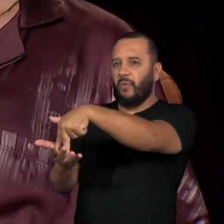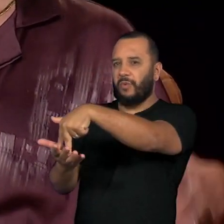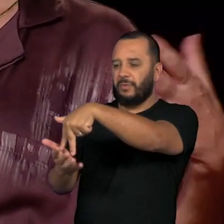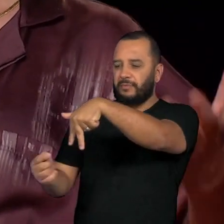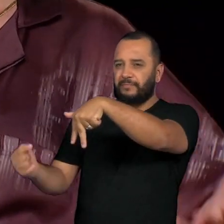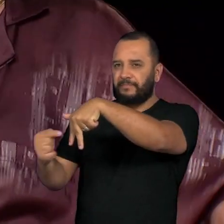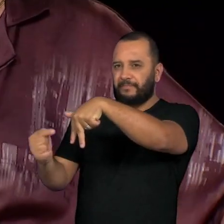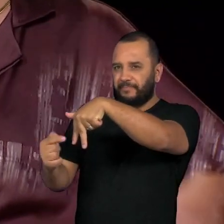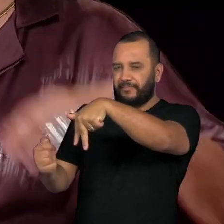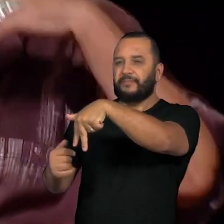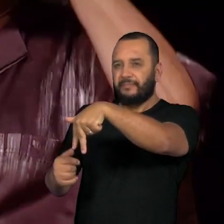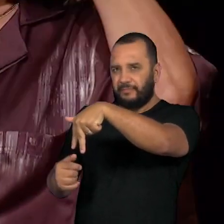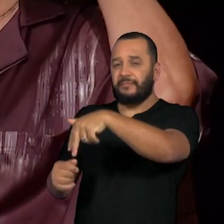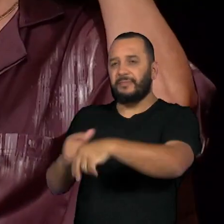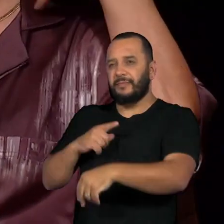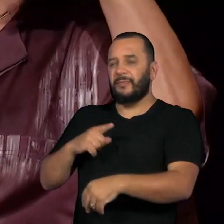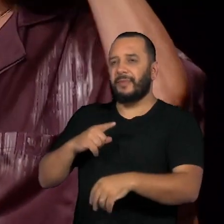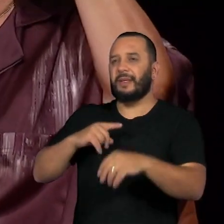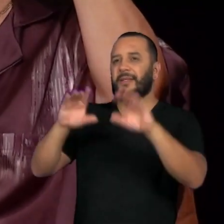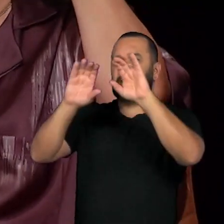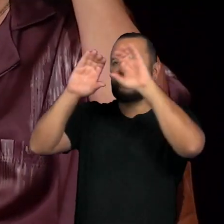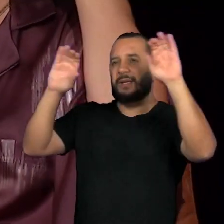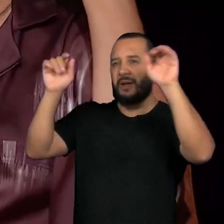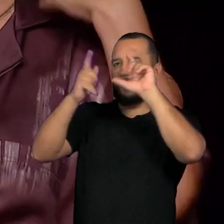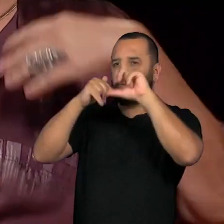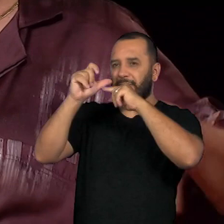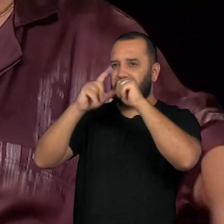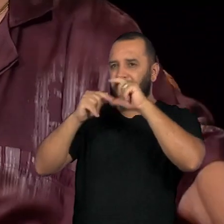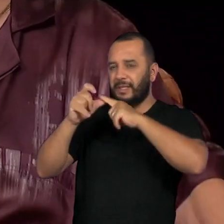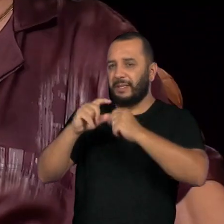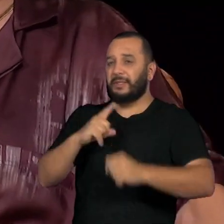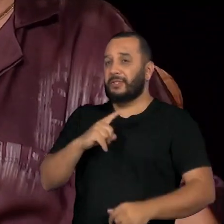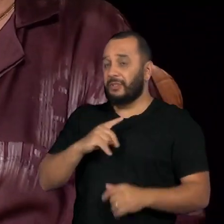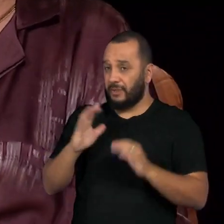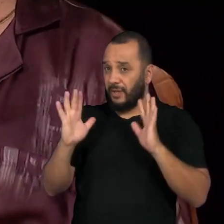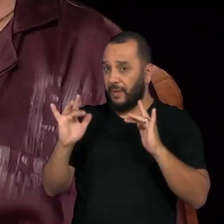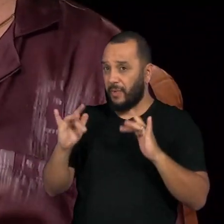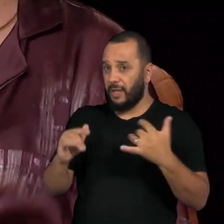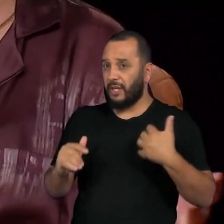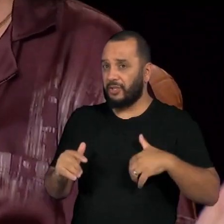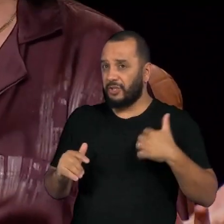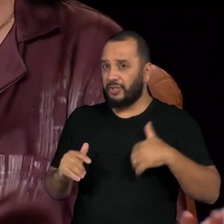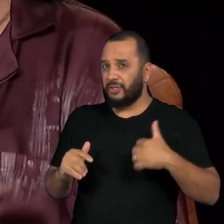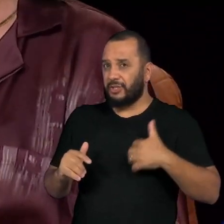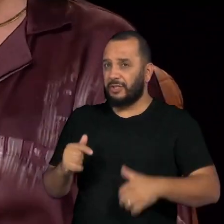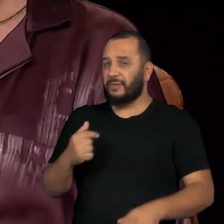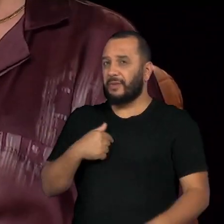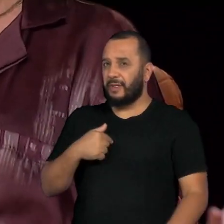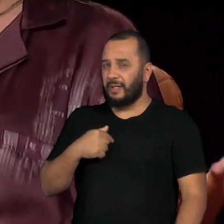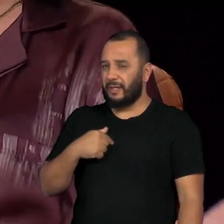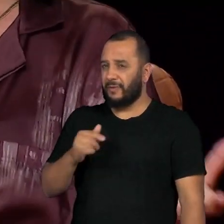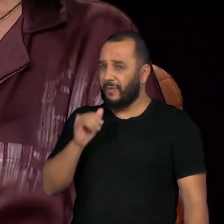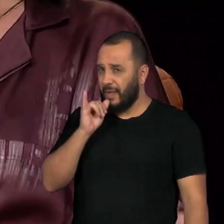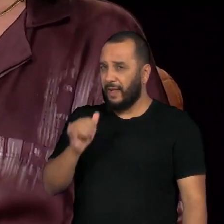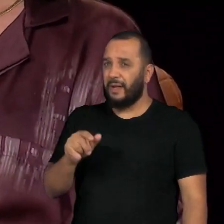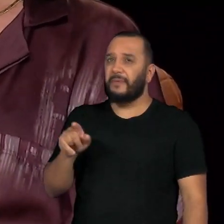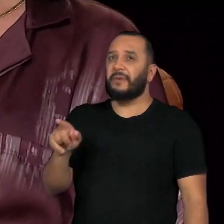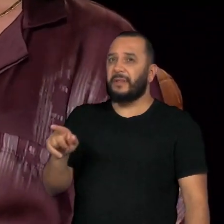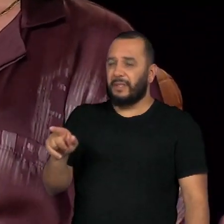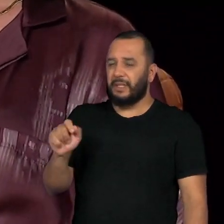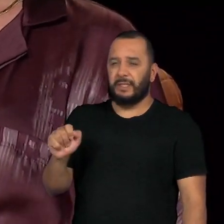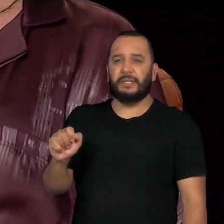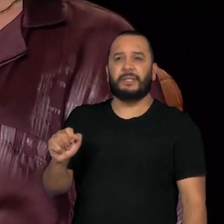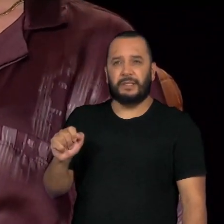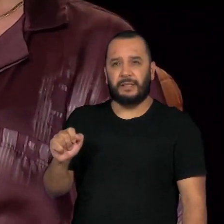Então, desde o primeiro, Um Céu de Estrelas, tinha ali... Eu tive um namorado argentino, ele falava, La Rabia, não, Tata? Eu falava,